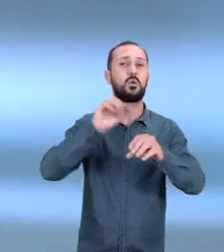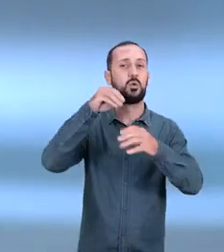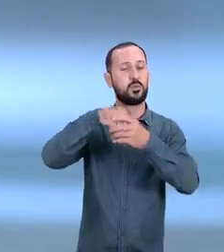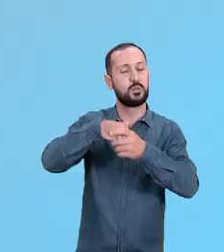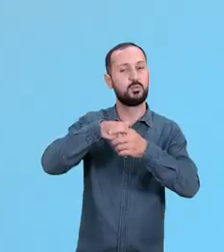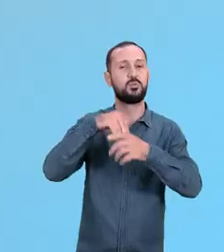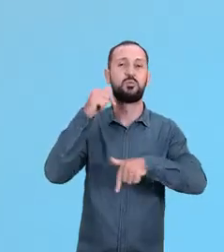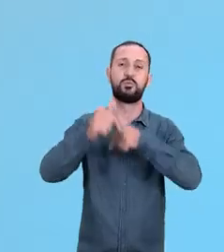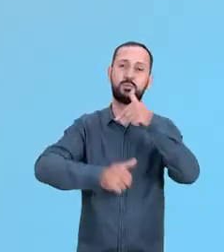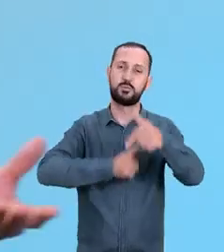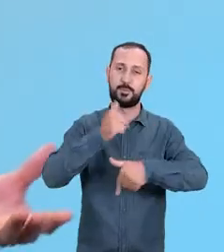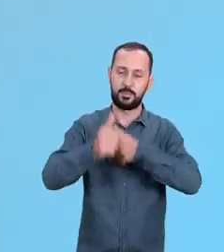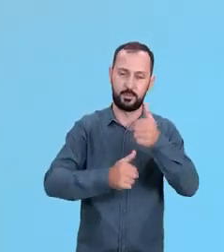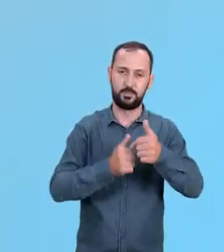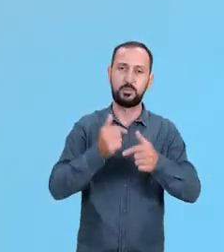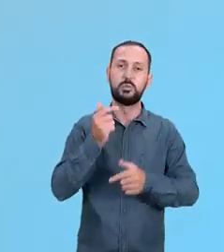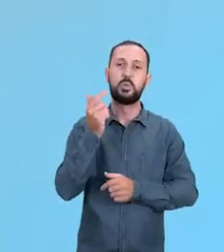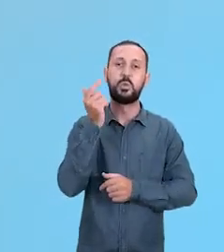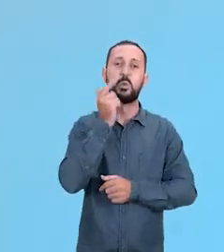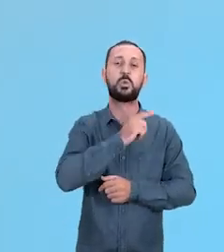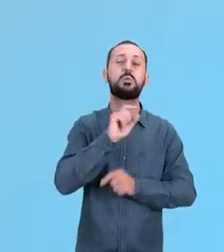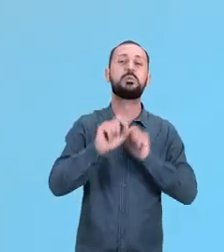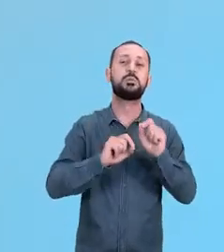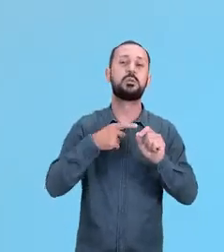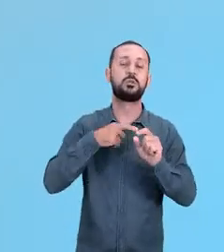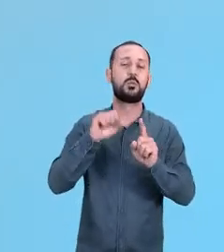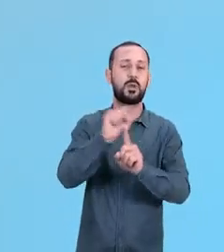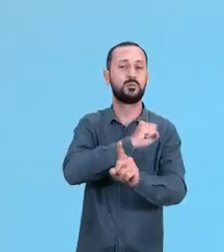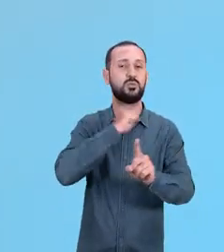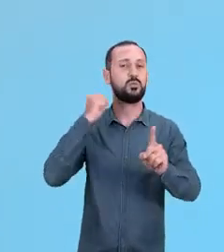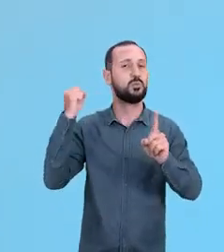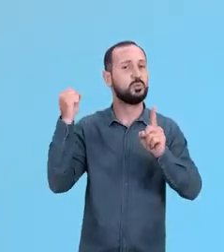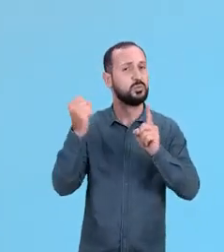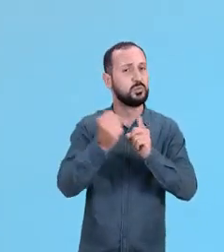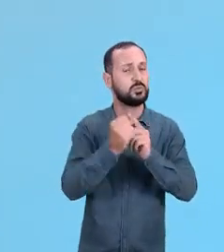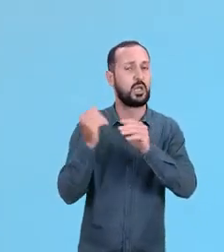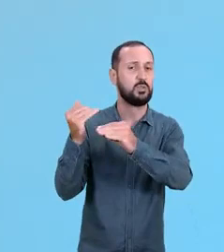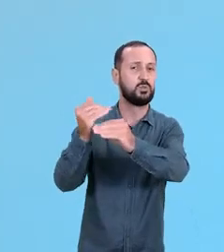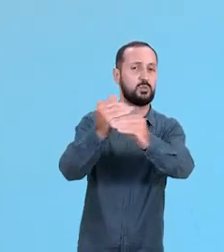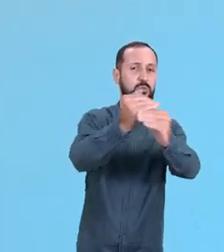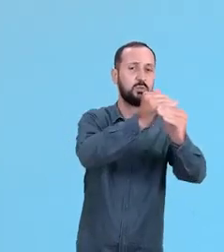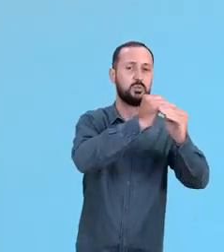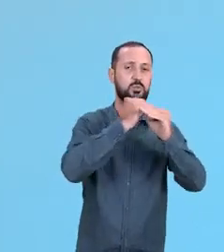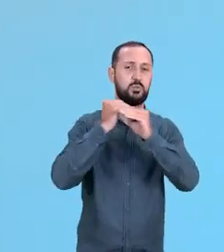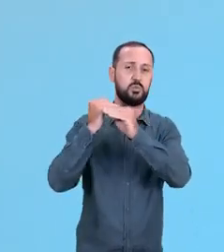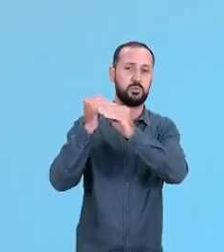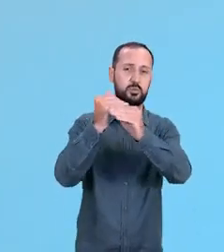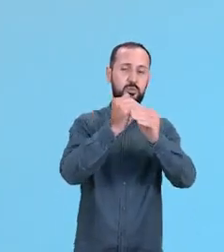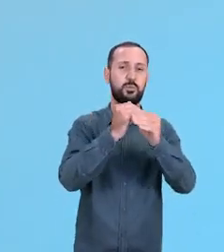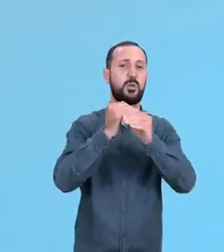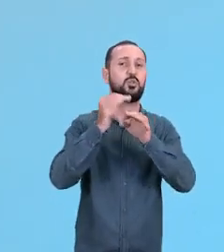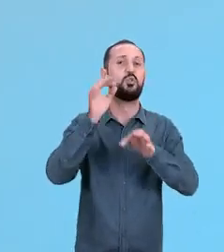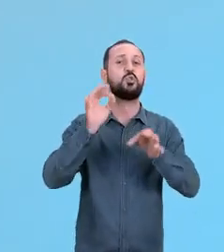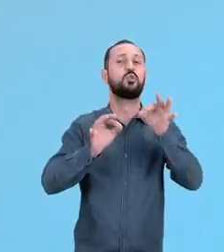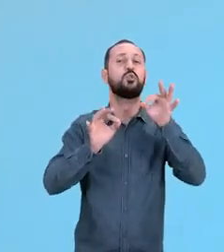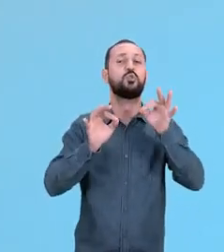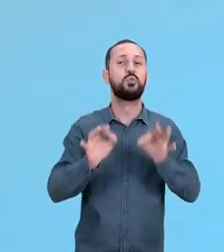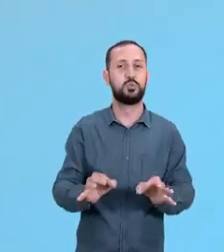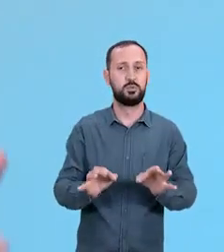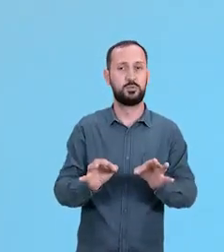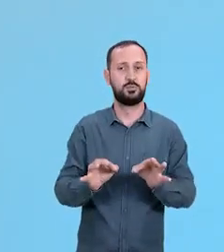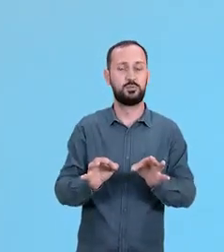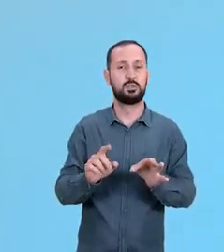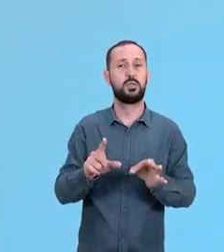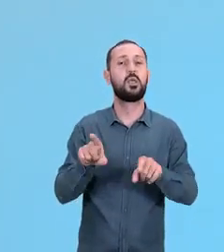sua atividade, para que nós tenhamos uma sociedade mais igualitária, mais justa,